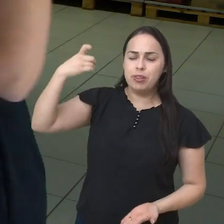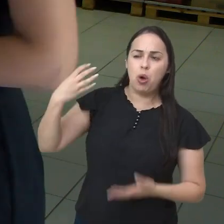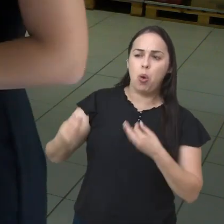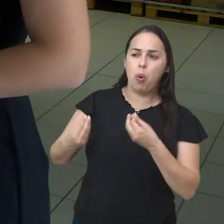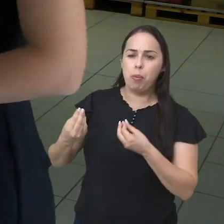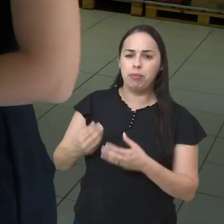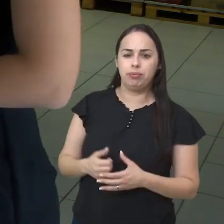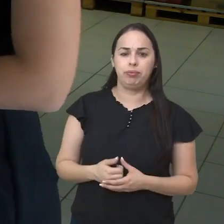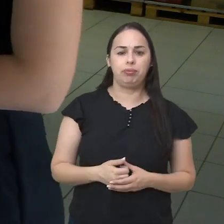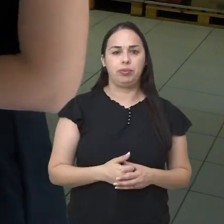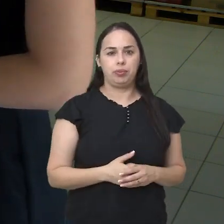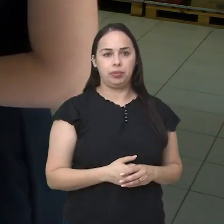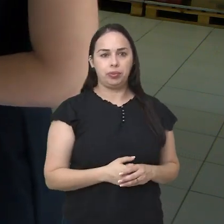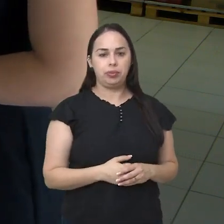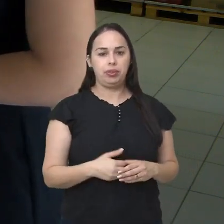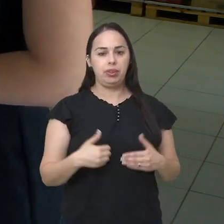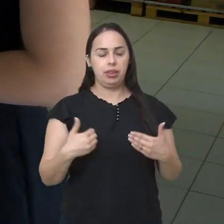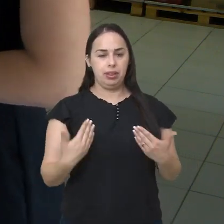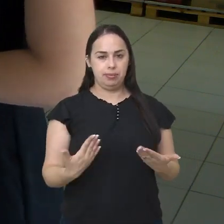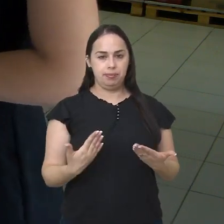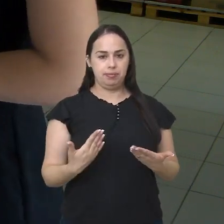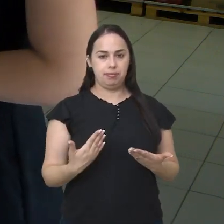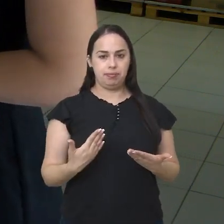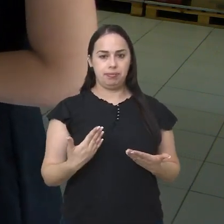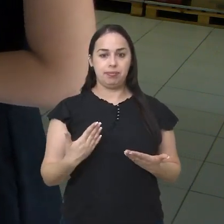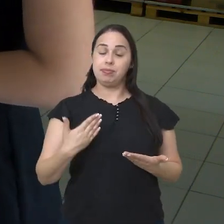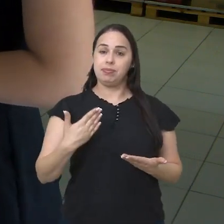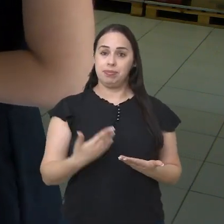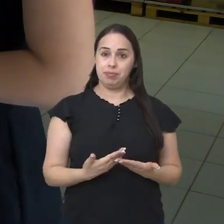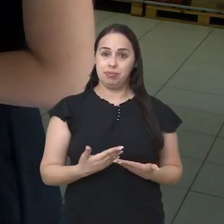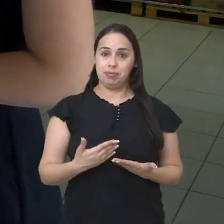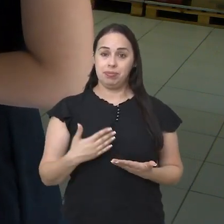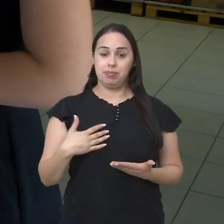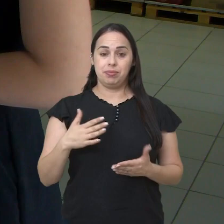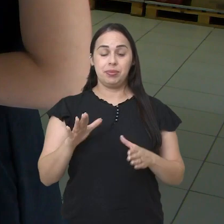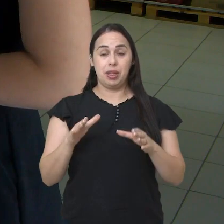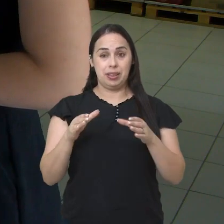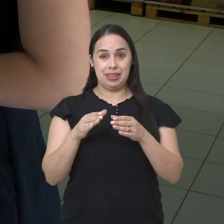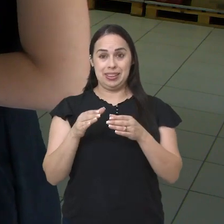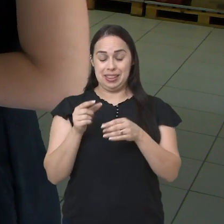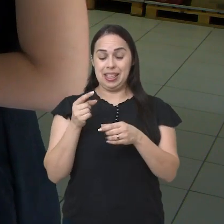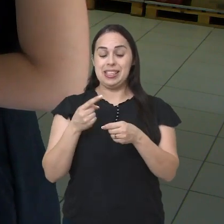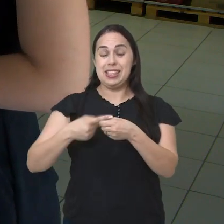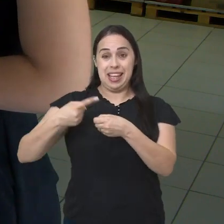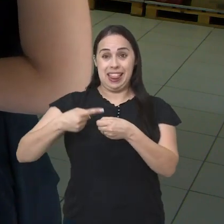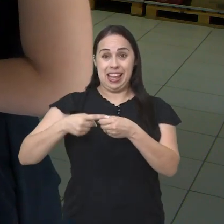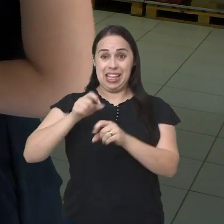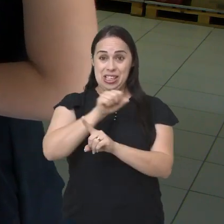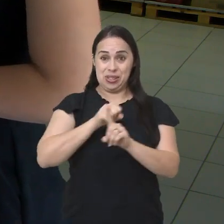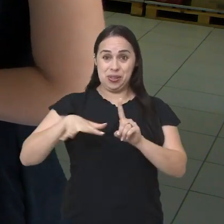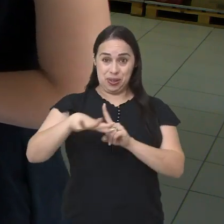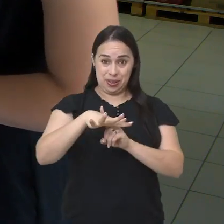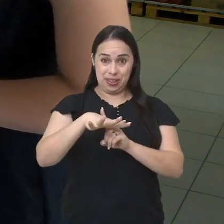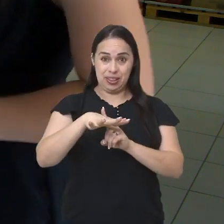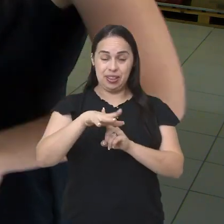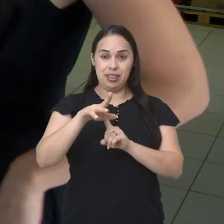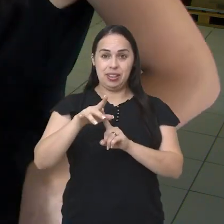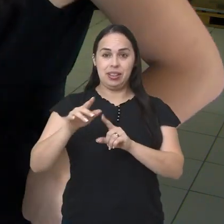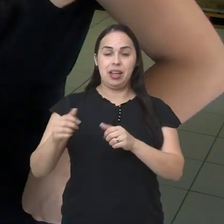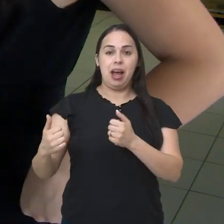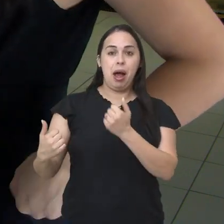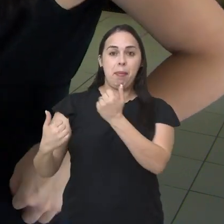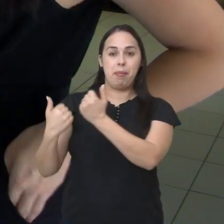iniciativa? Bom, a nossa organização, a Cidade Social, é um dos braços sociais da Igreja da